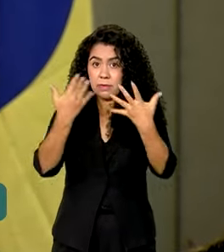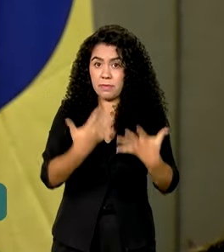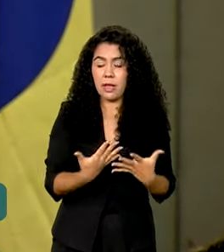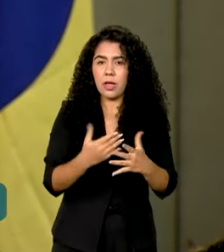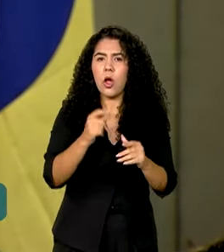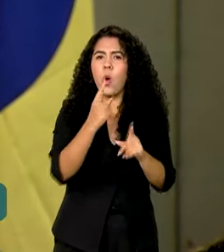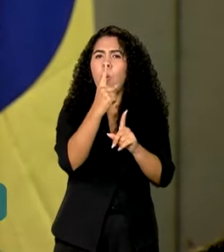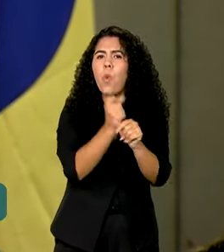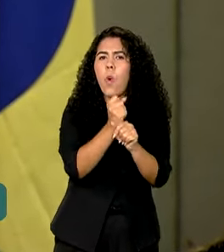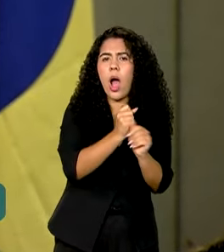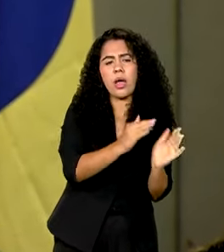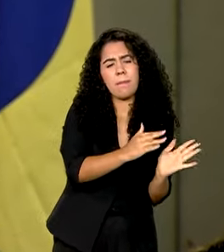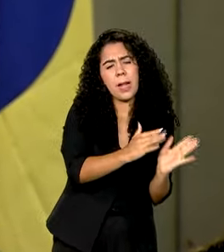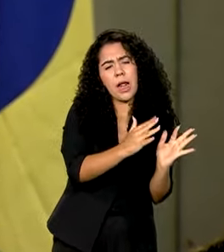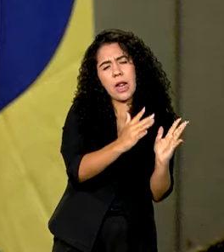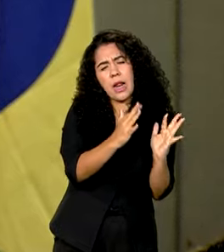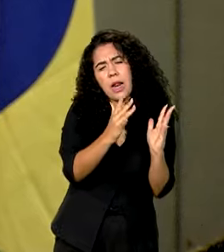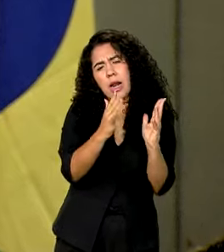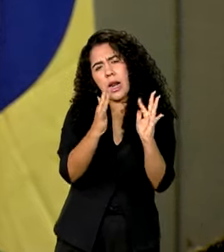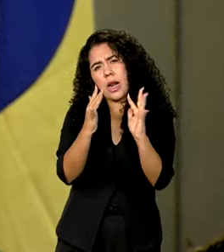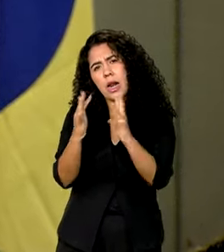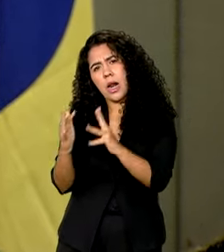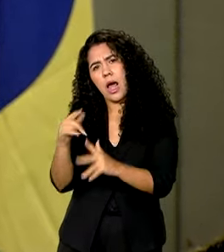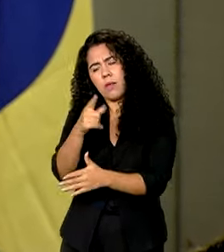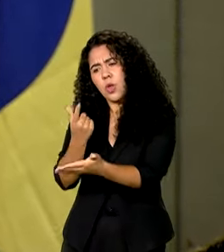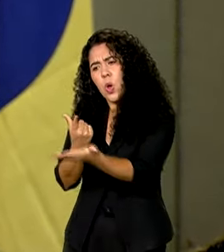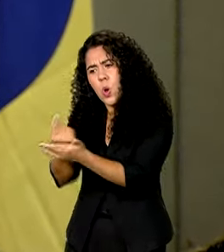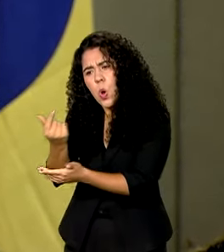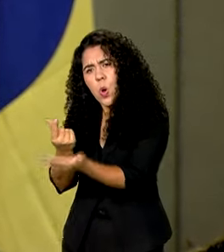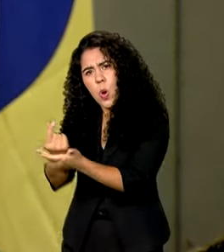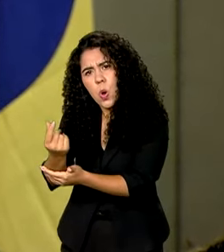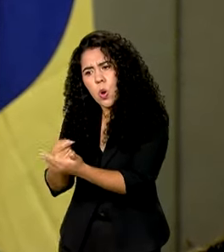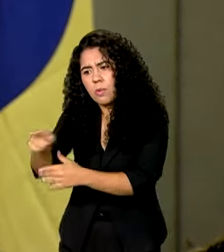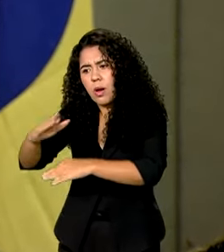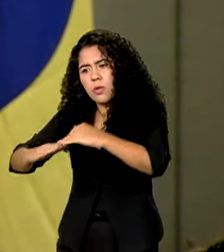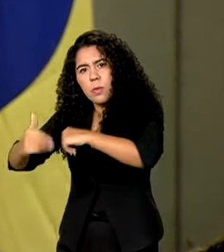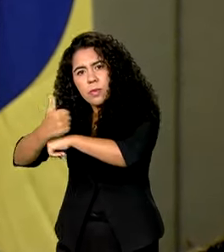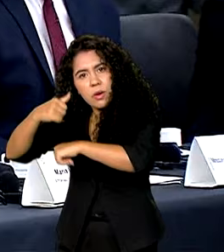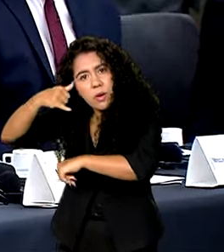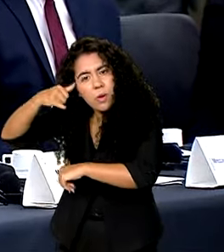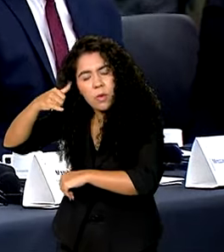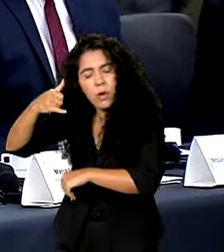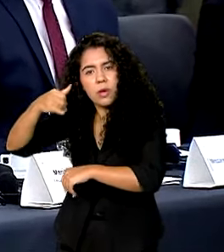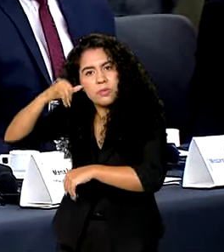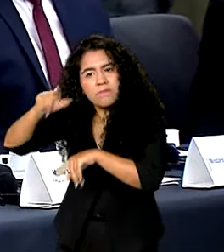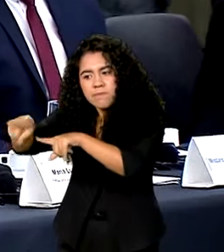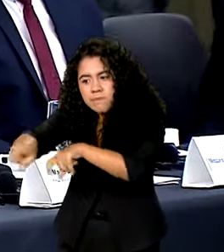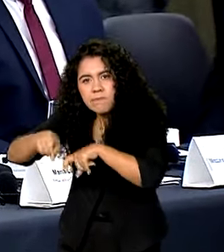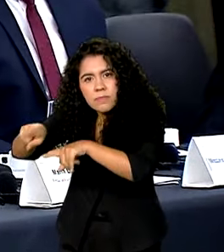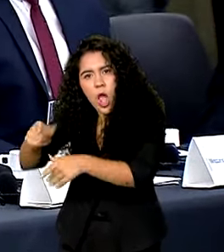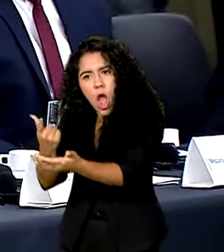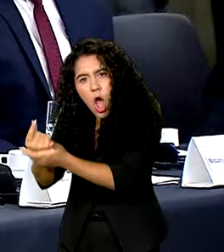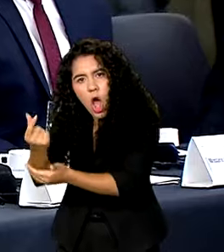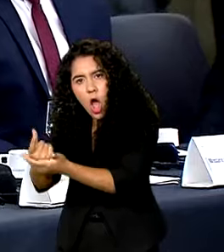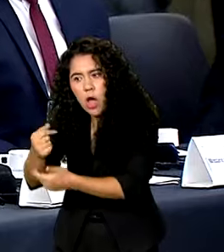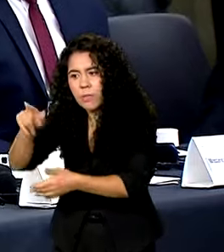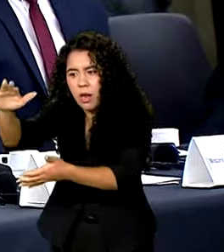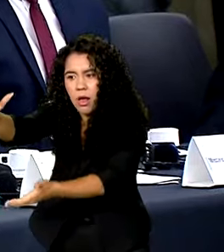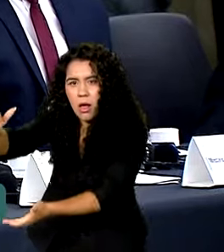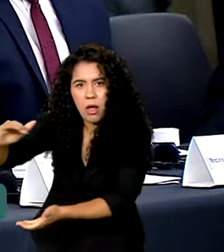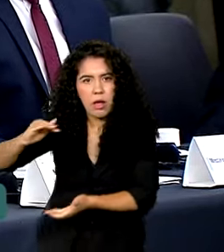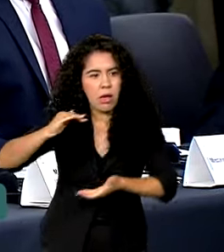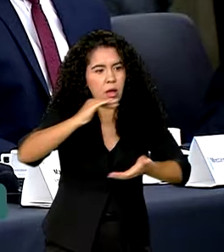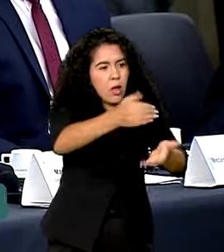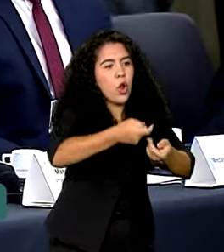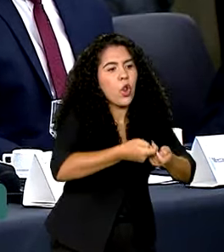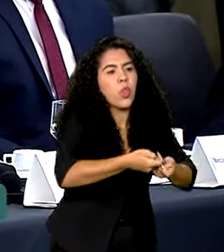ano inteiro do agricultor familiar um volume de alimentos e doa nas